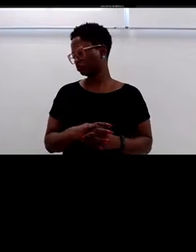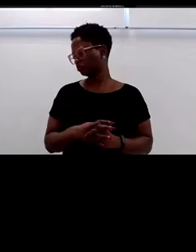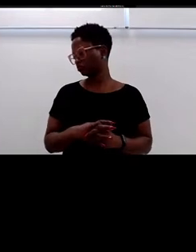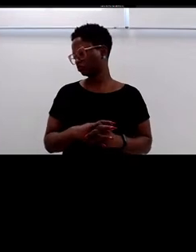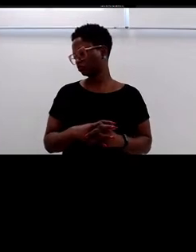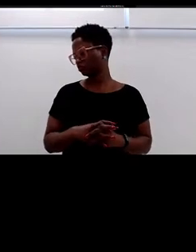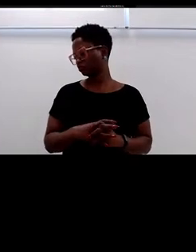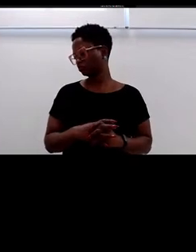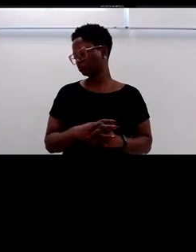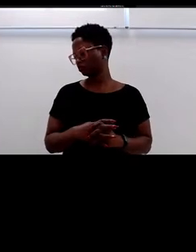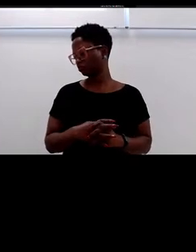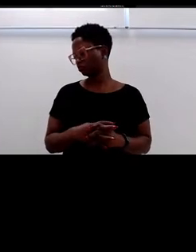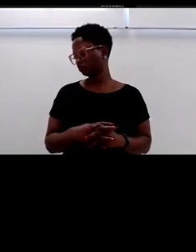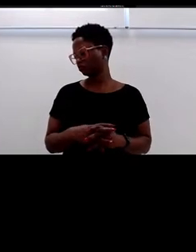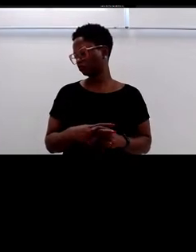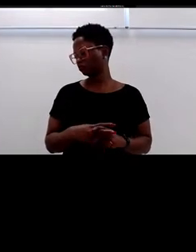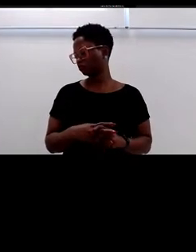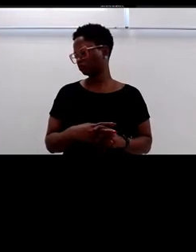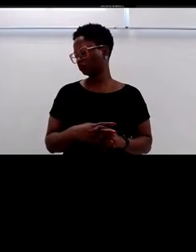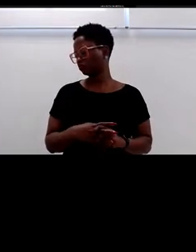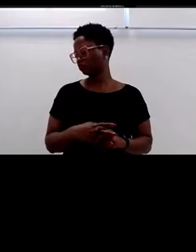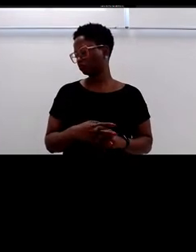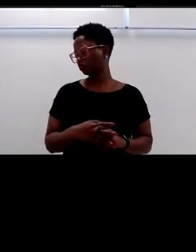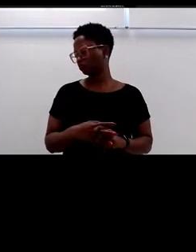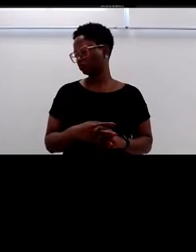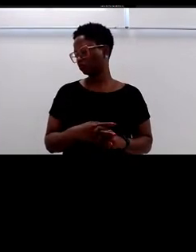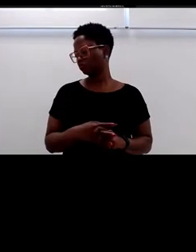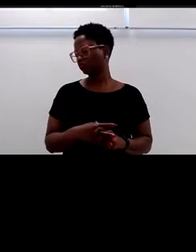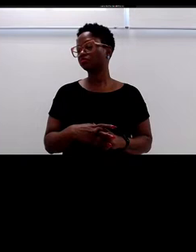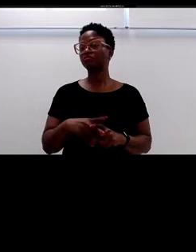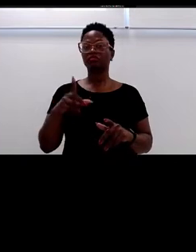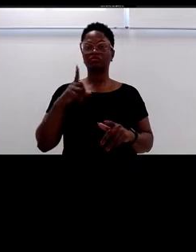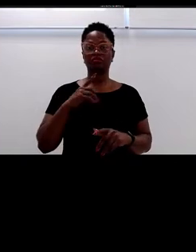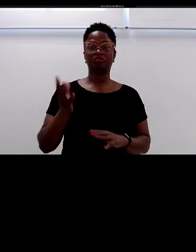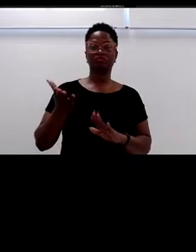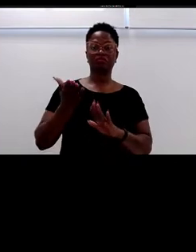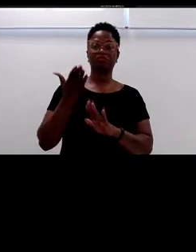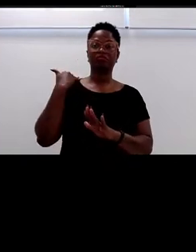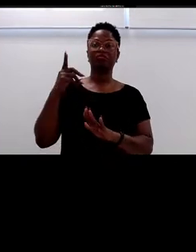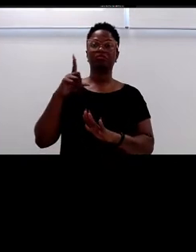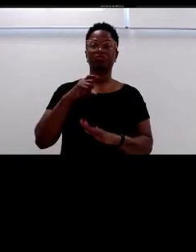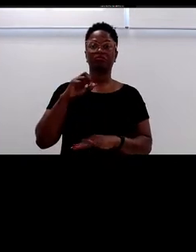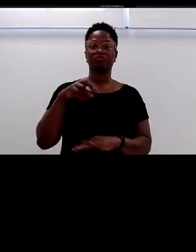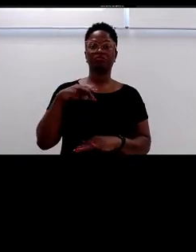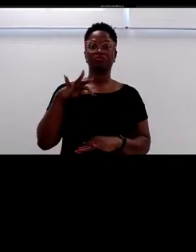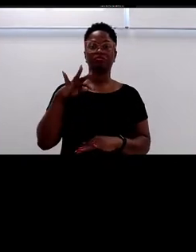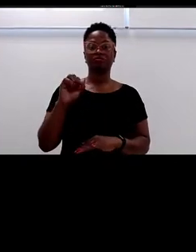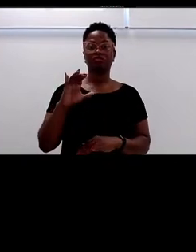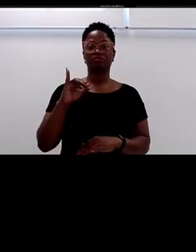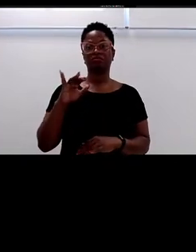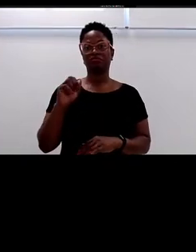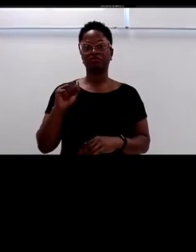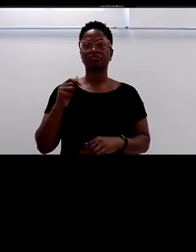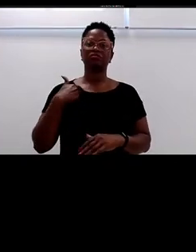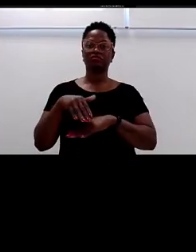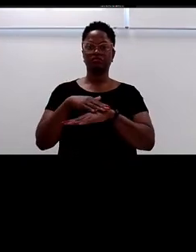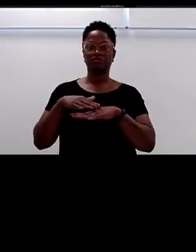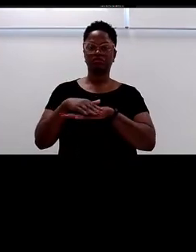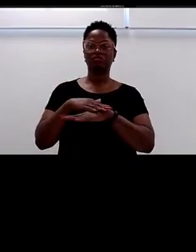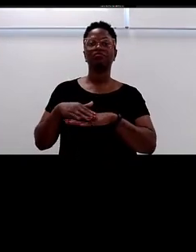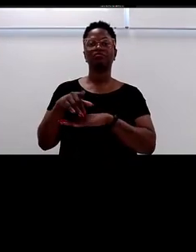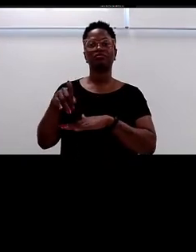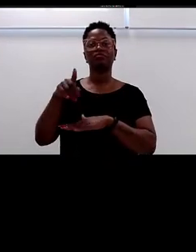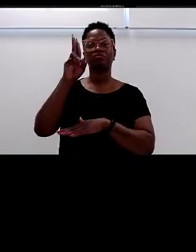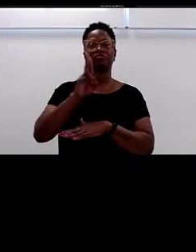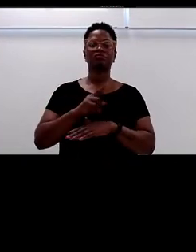A princípio, eu ia fazer uma santa ceia. E eu fui conversar com um padre, não esse daqui, um padre lá de perto